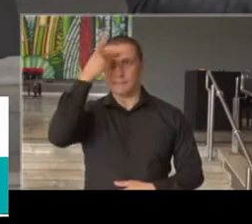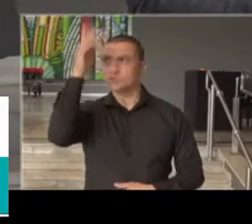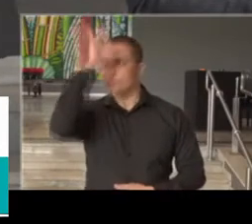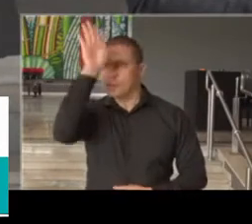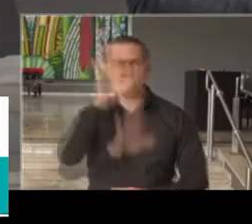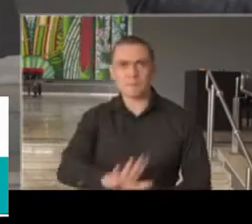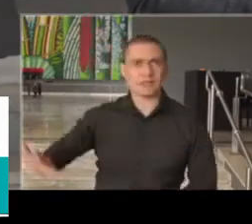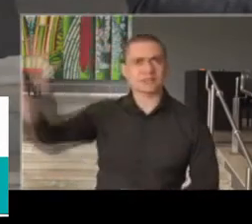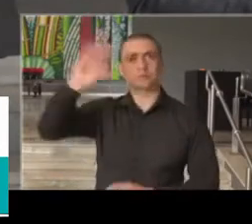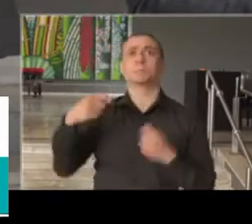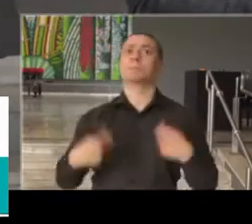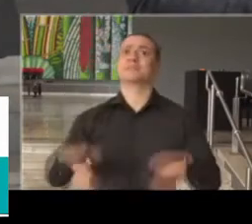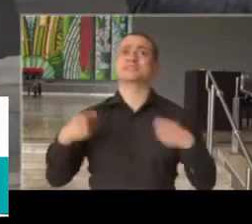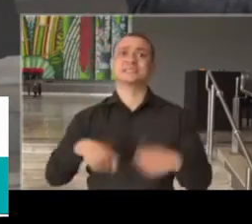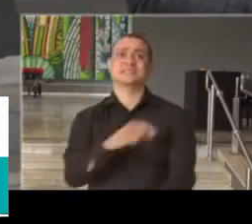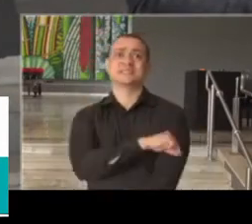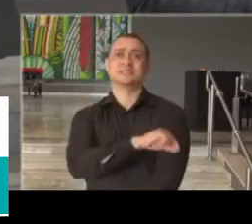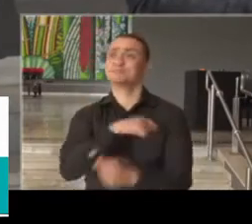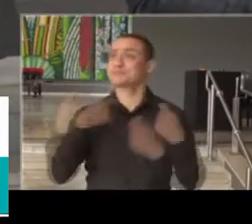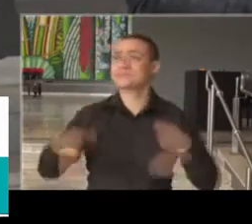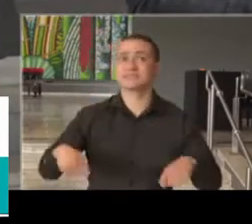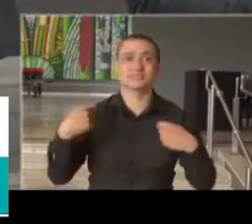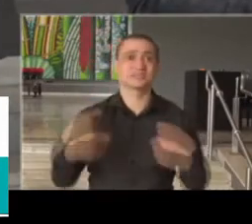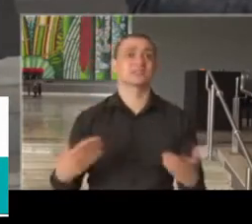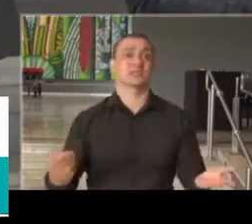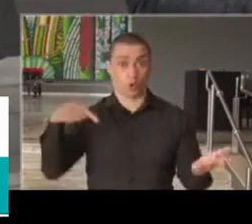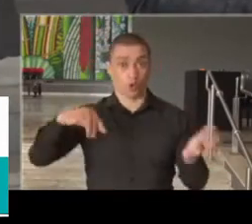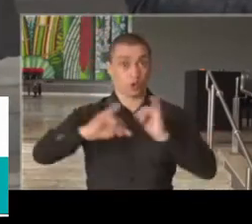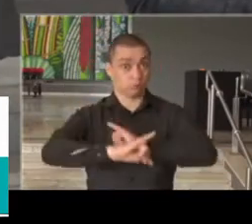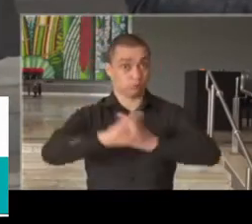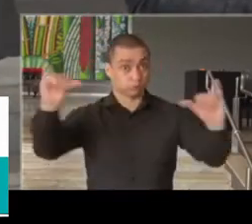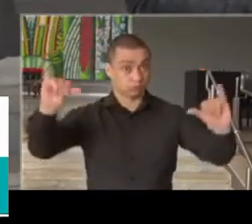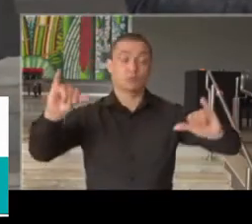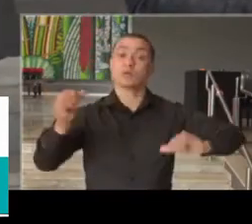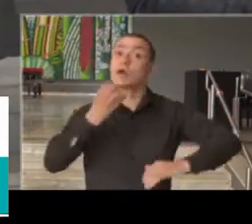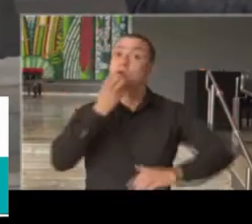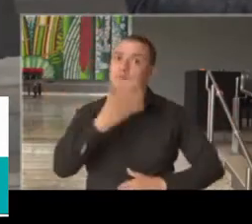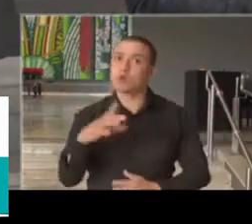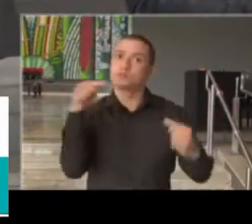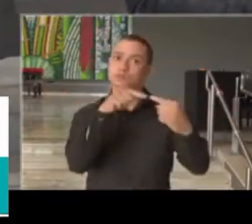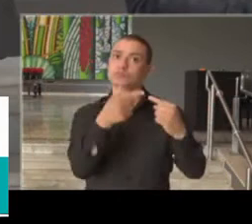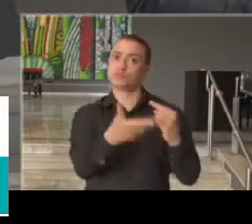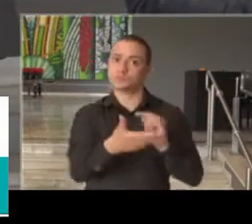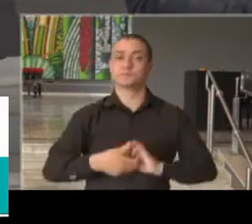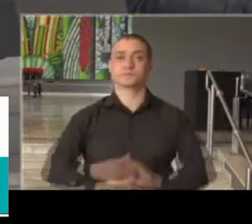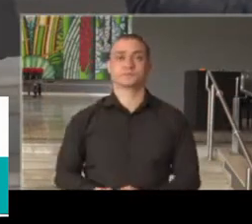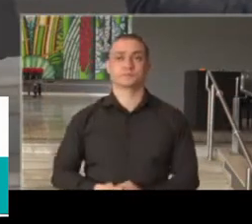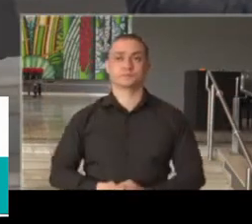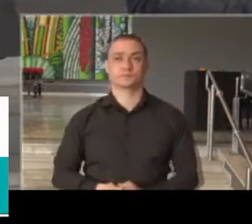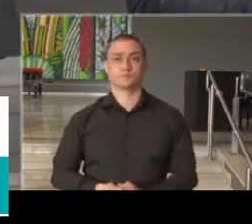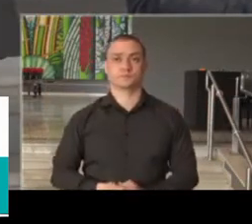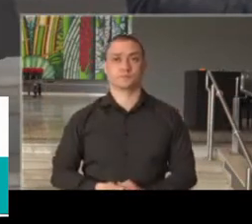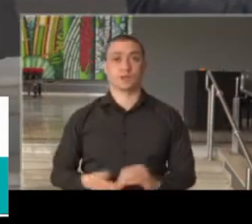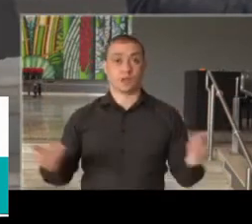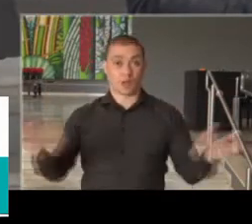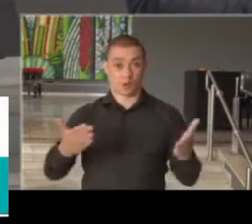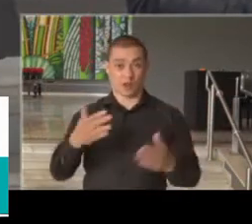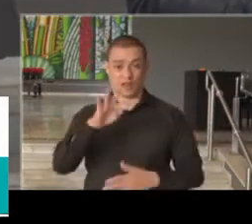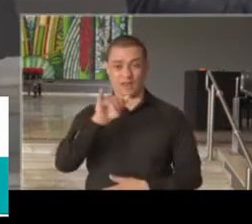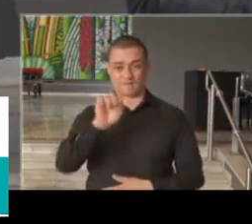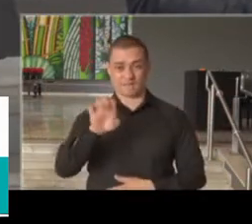precisam dessa vacina e o anúncio de hoje também vai nesse sentido. Nessa primeira